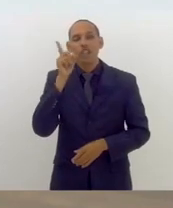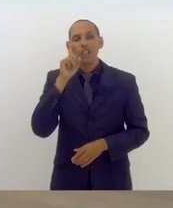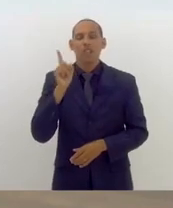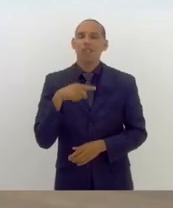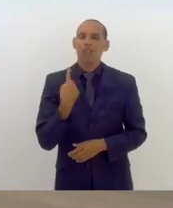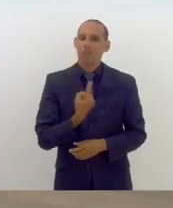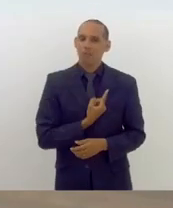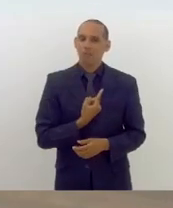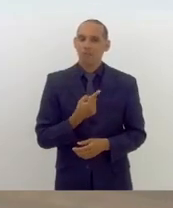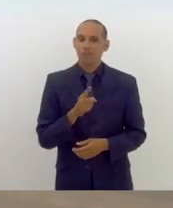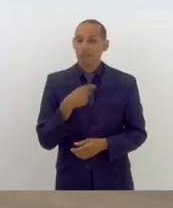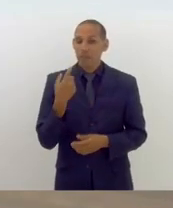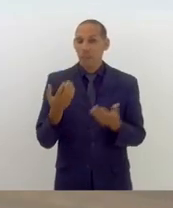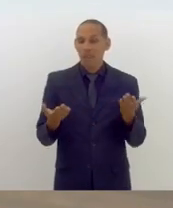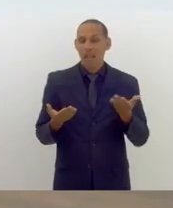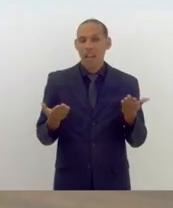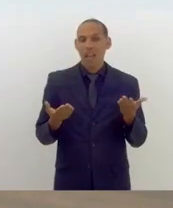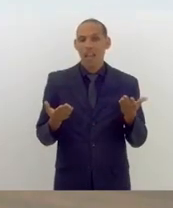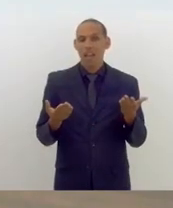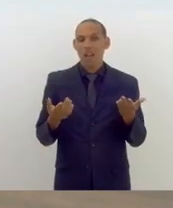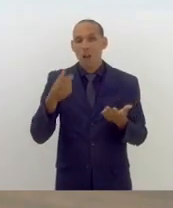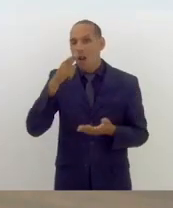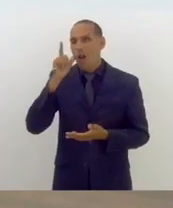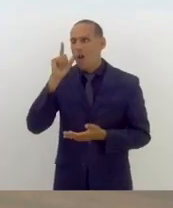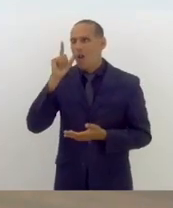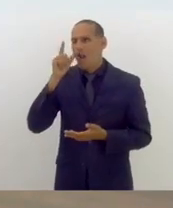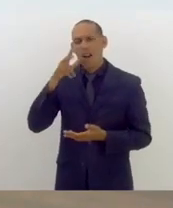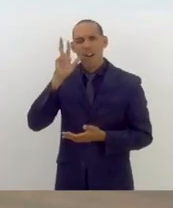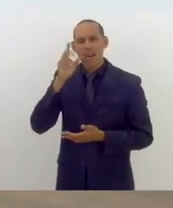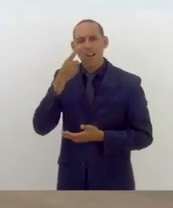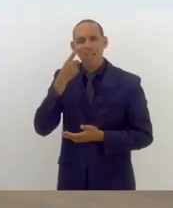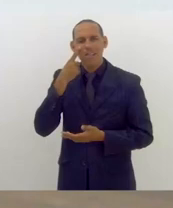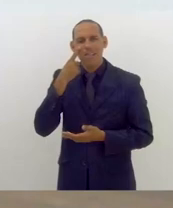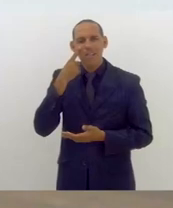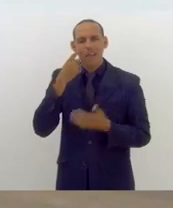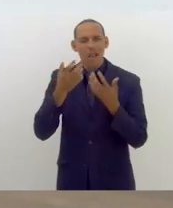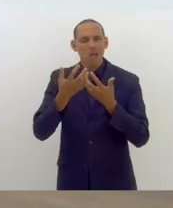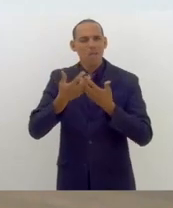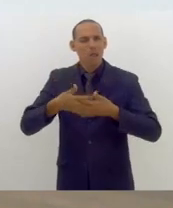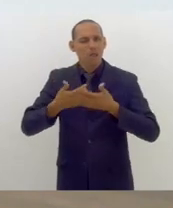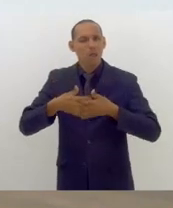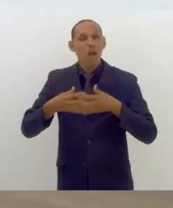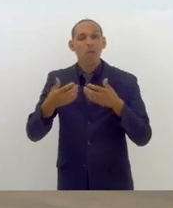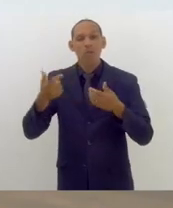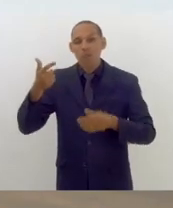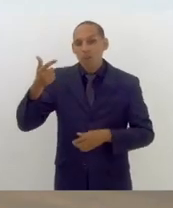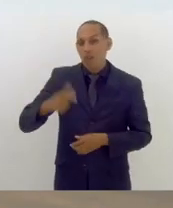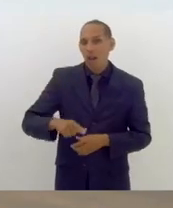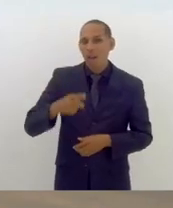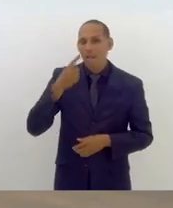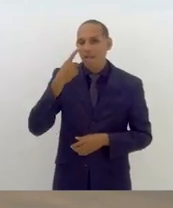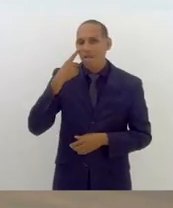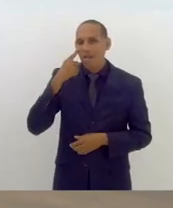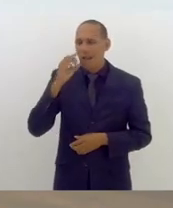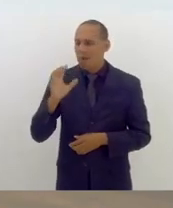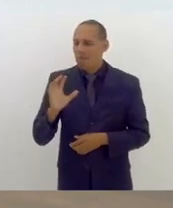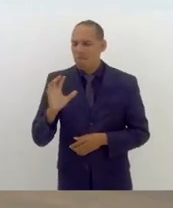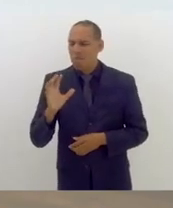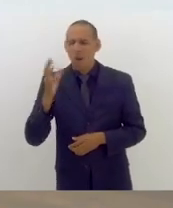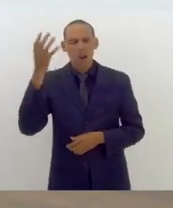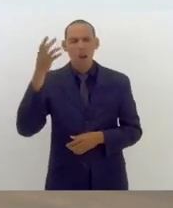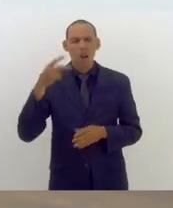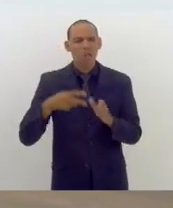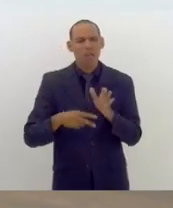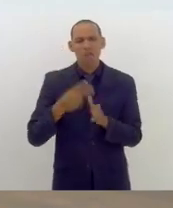né a gente viu ontem ontem como é que ficou Petrópolis de novo depois daquela tragédia das duas